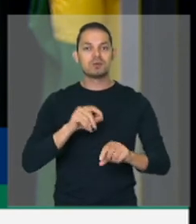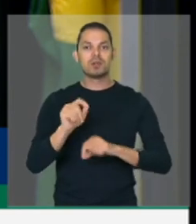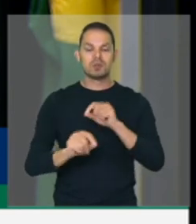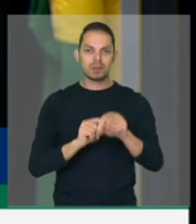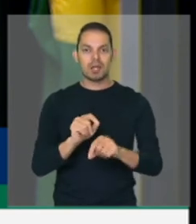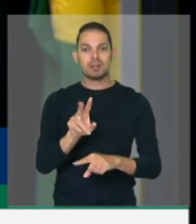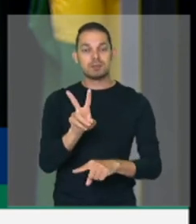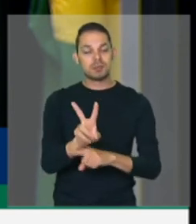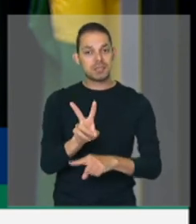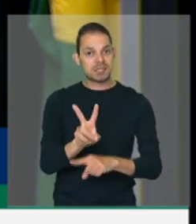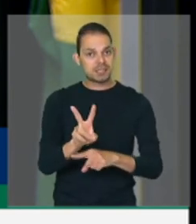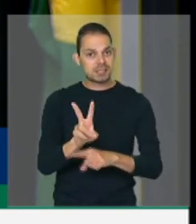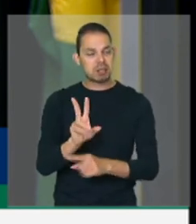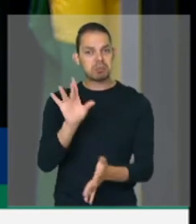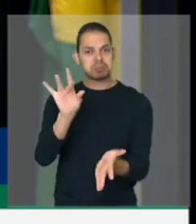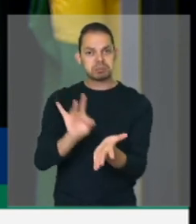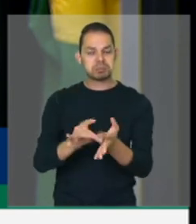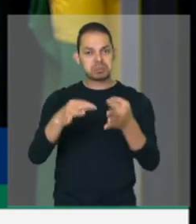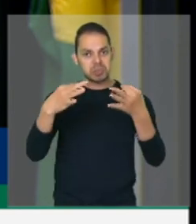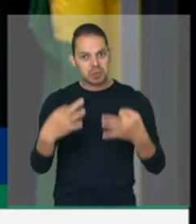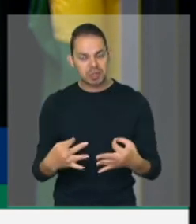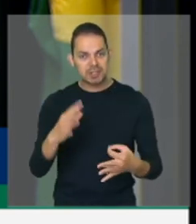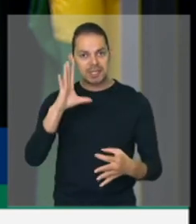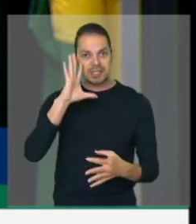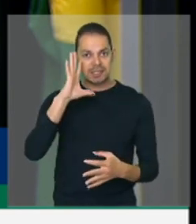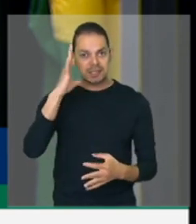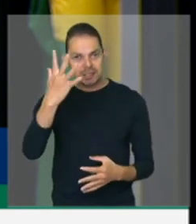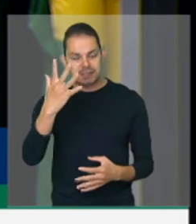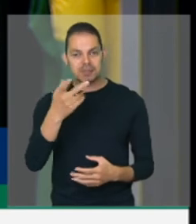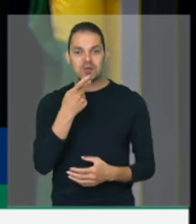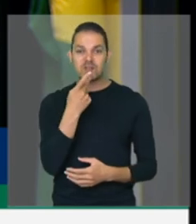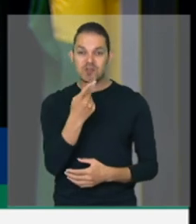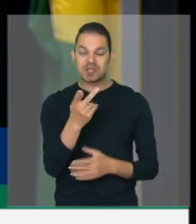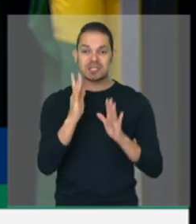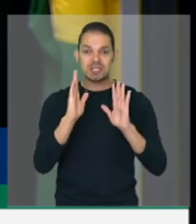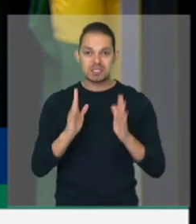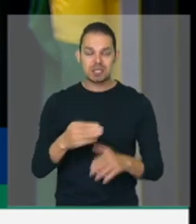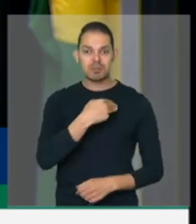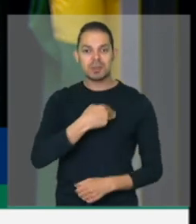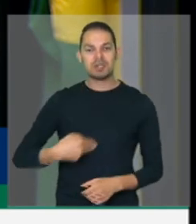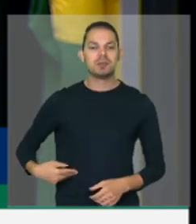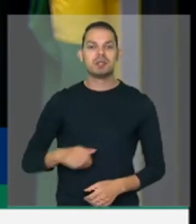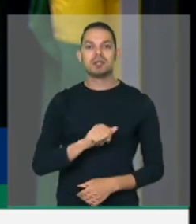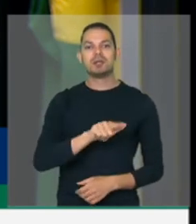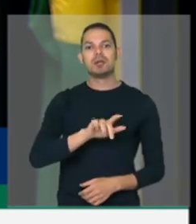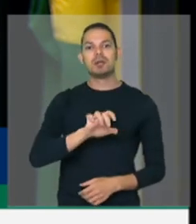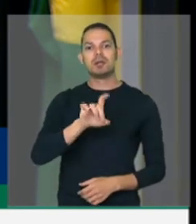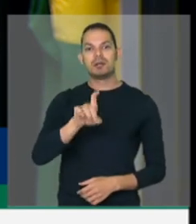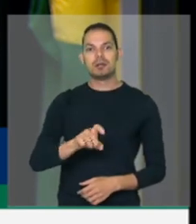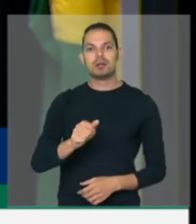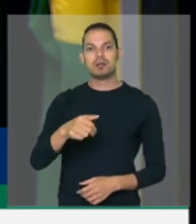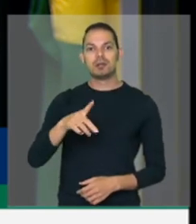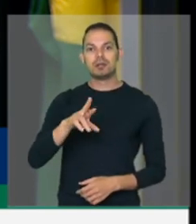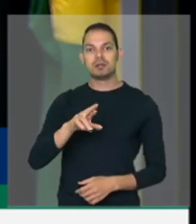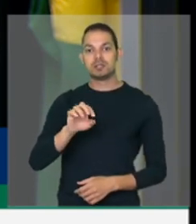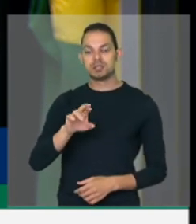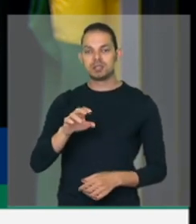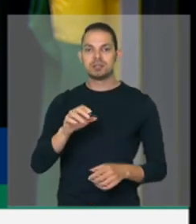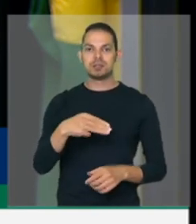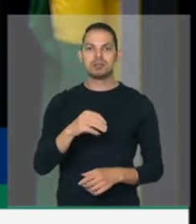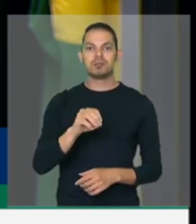preservação da eficácia da decisão proferida pelo ministro Alexandre de Moraes nos autos